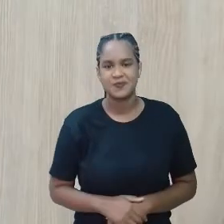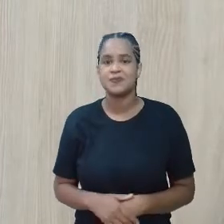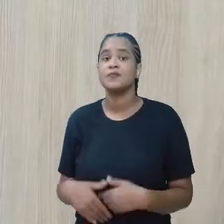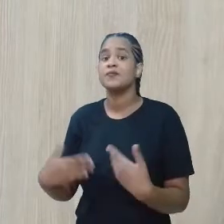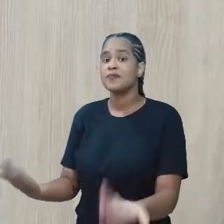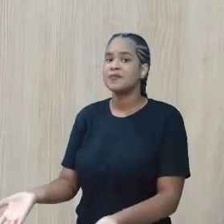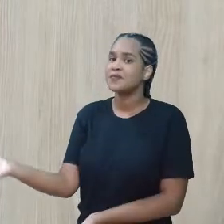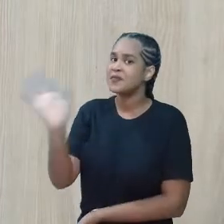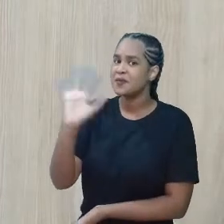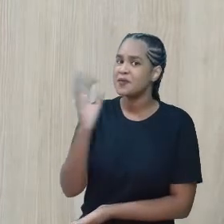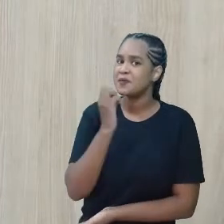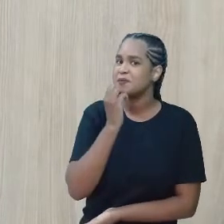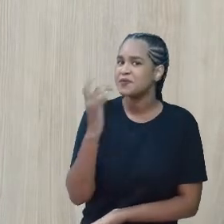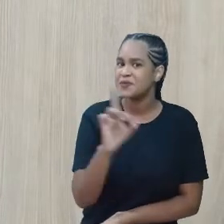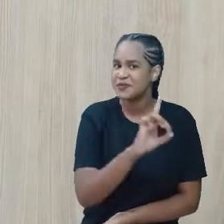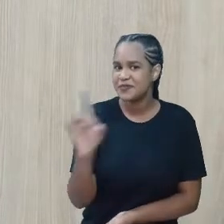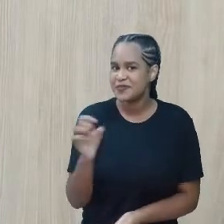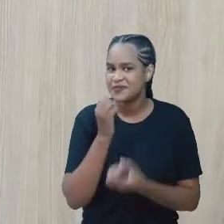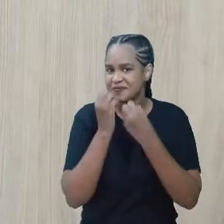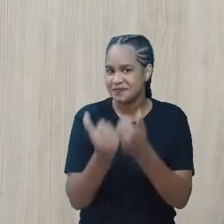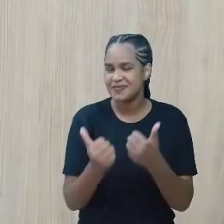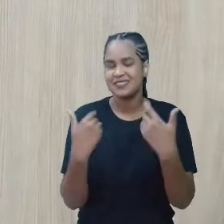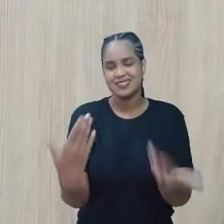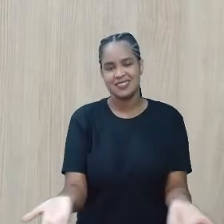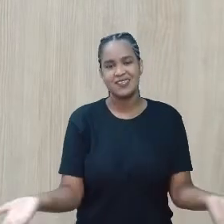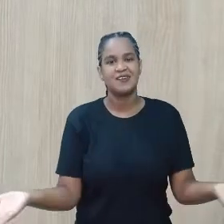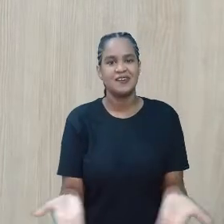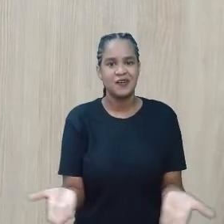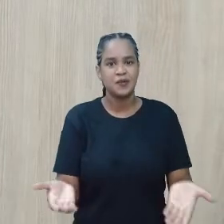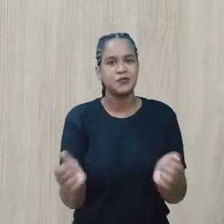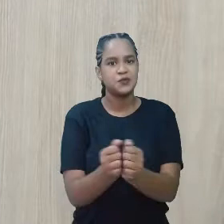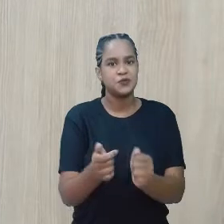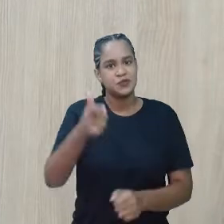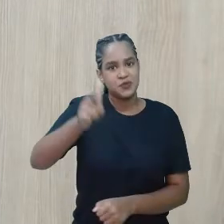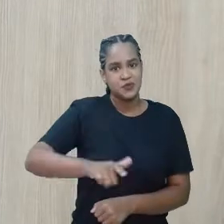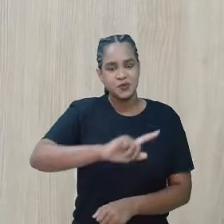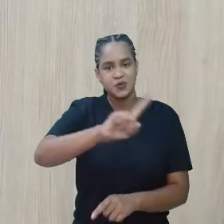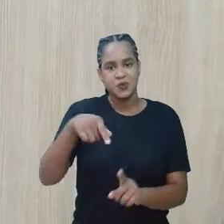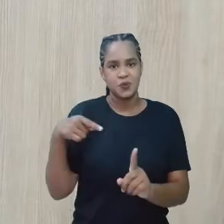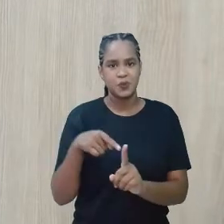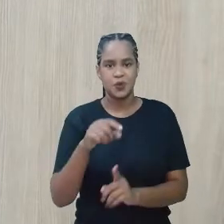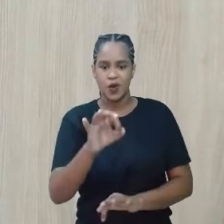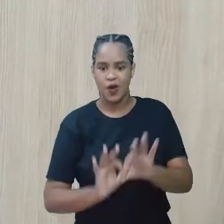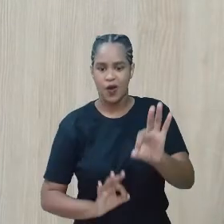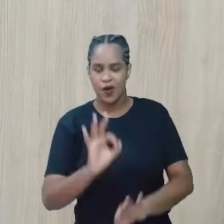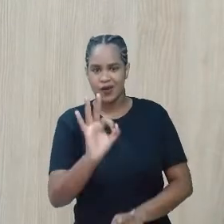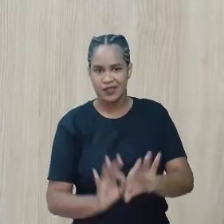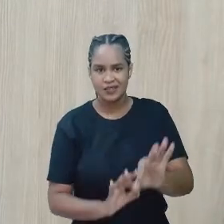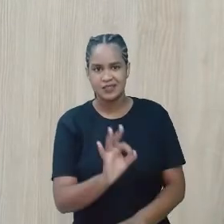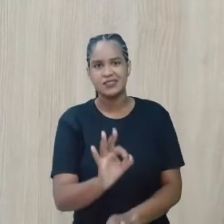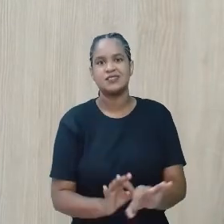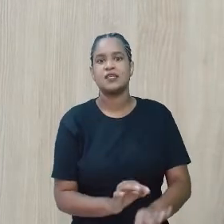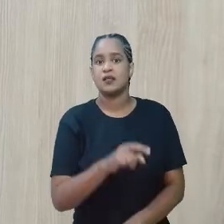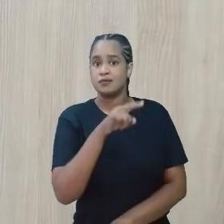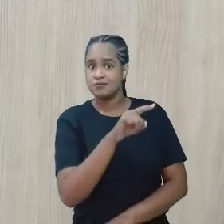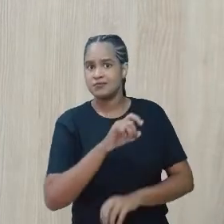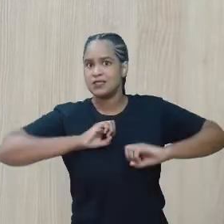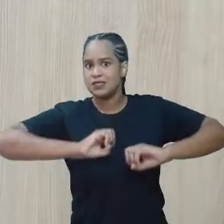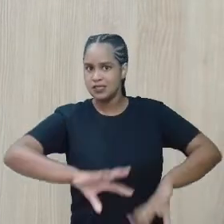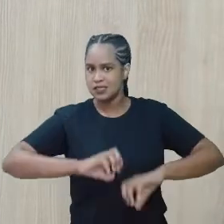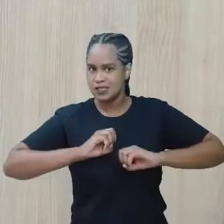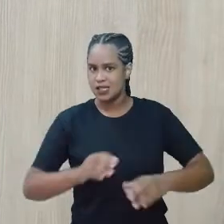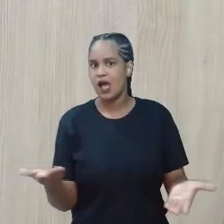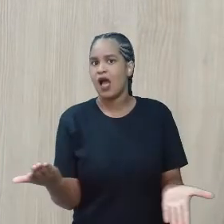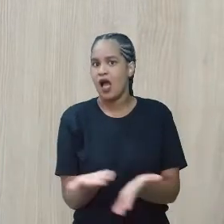Olá pessoal, bom dia, tudo bem? Então, mais uma vez a gente está por aqui, se organizando, né, para ministrar essa aula massa para vocês.